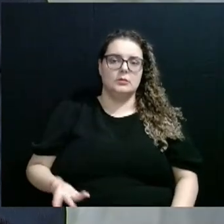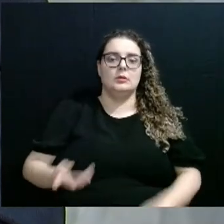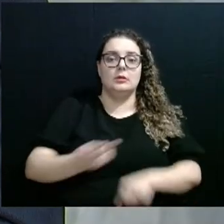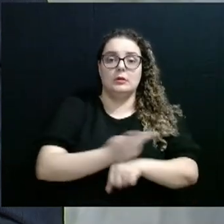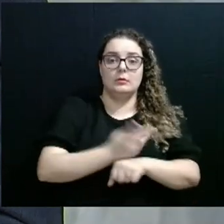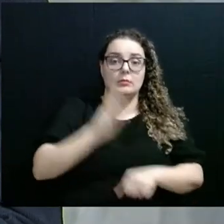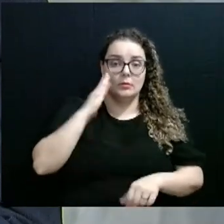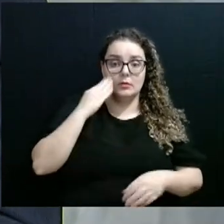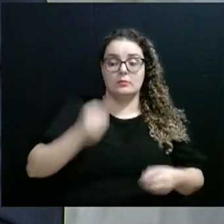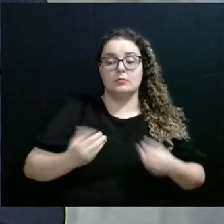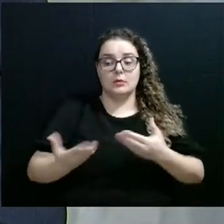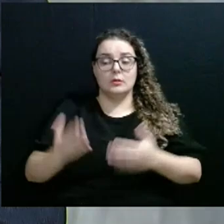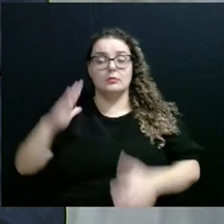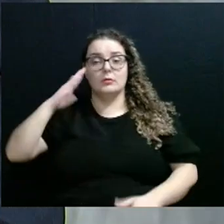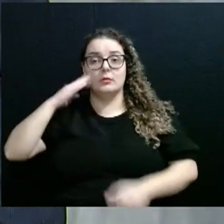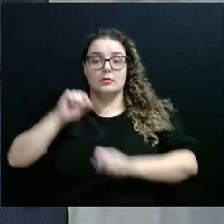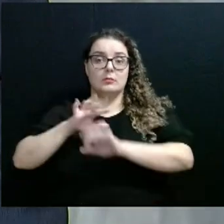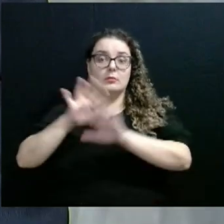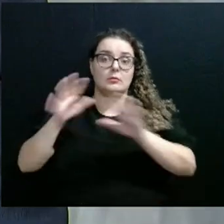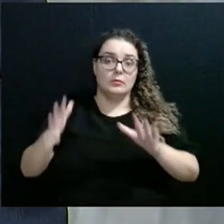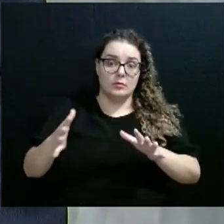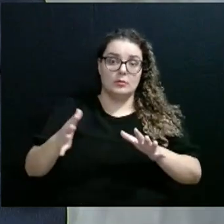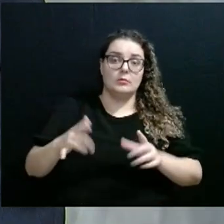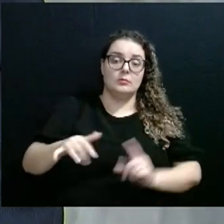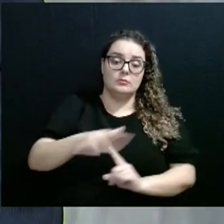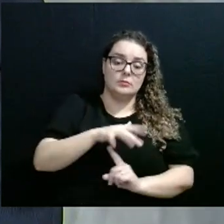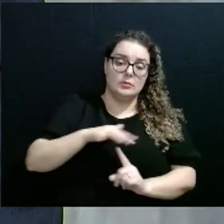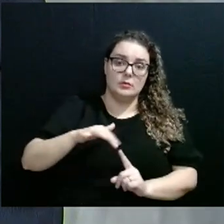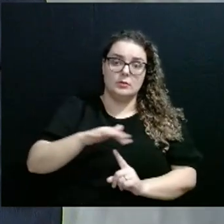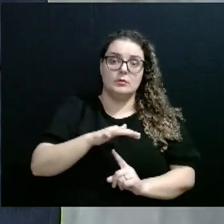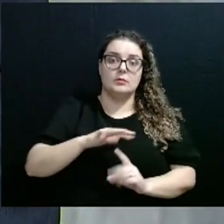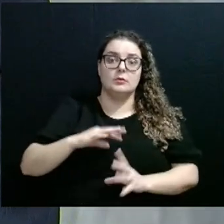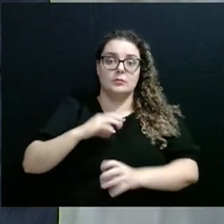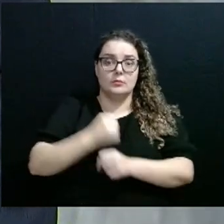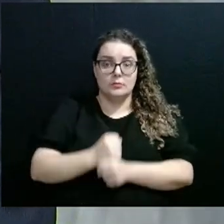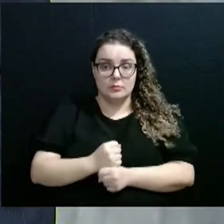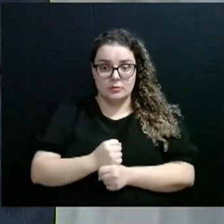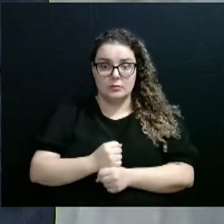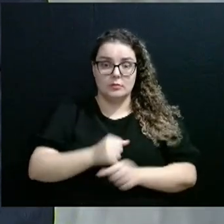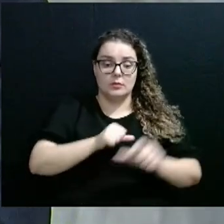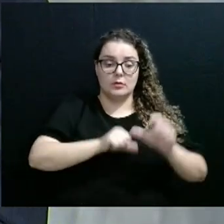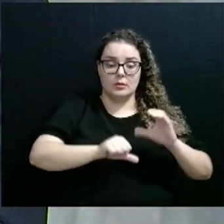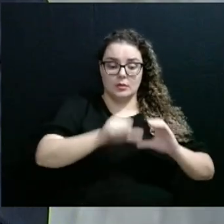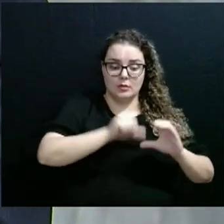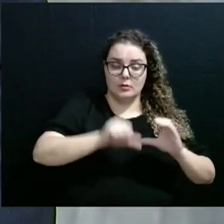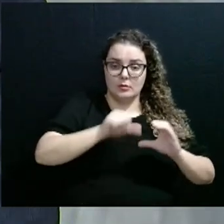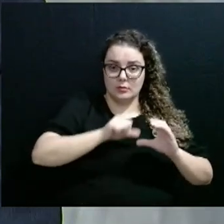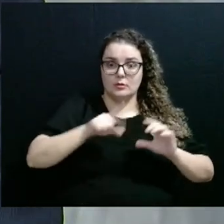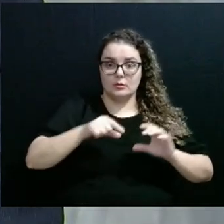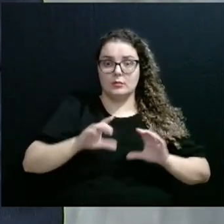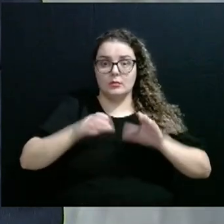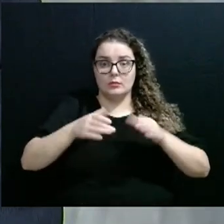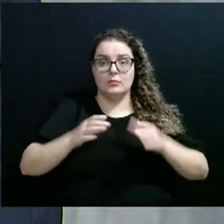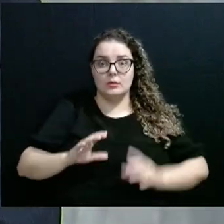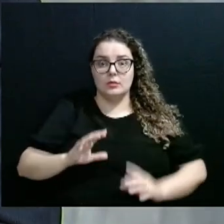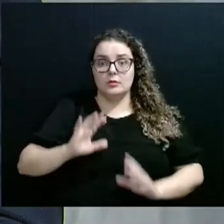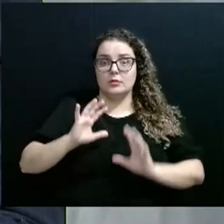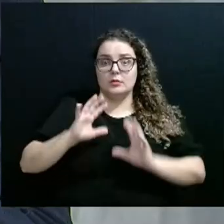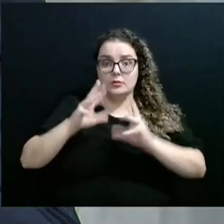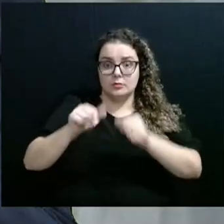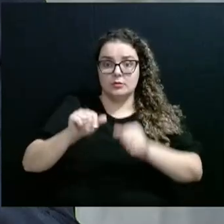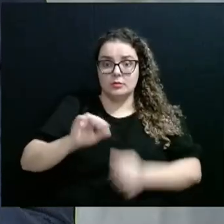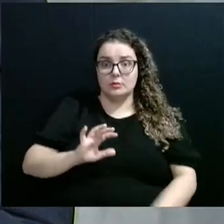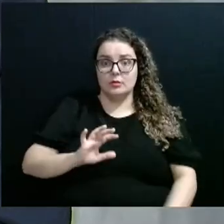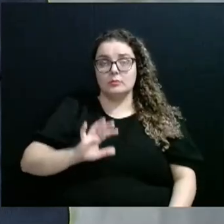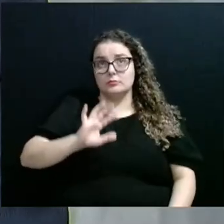entendimento do meio ambiente no todo, né? A COP30, que foi a Conferência Geral do Clima, que aconteceu em Belém do Pará, foi um